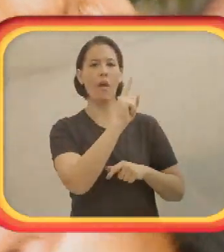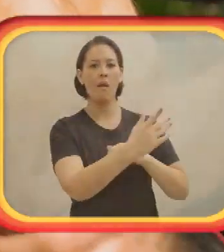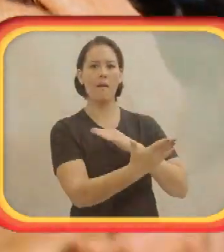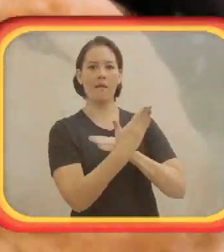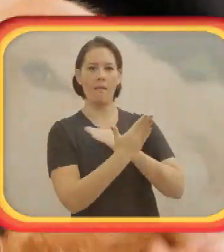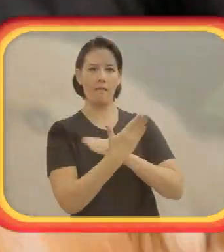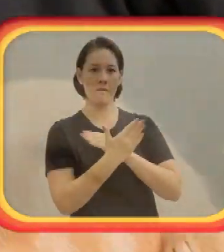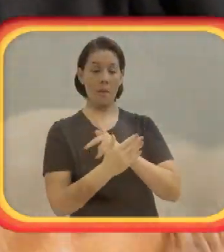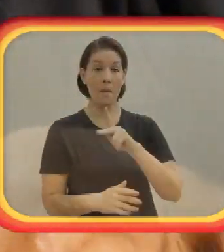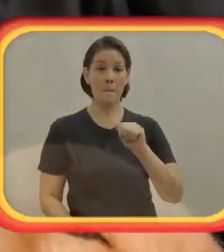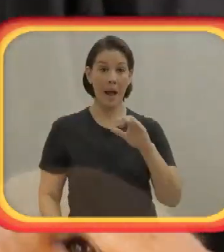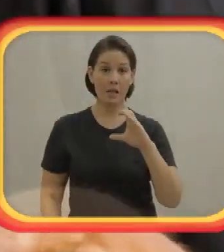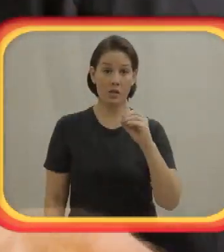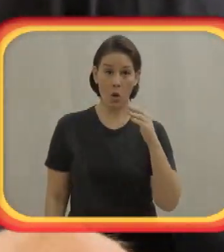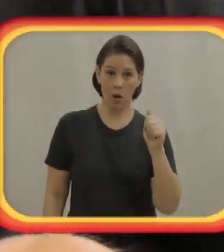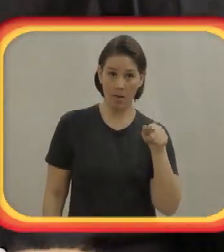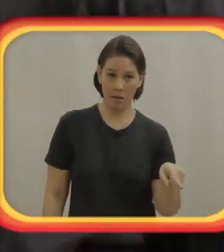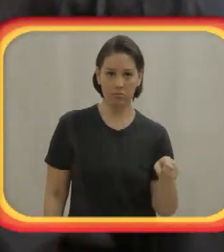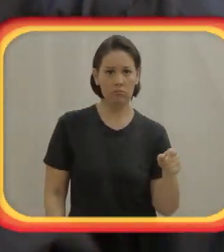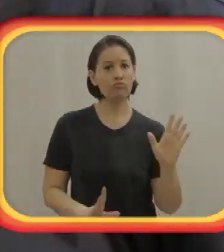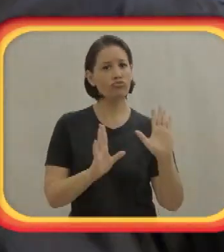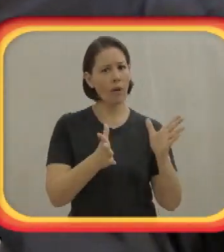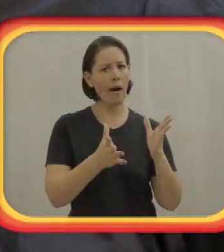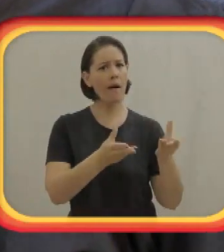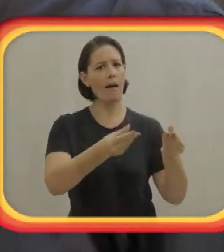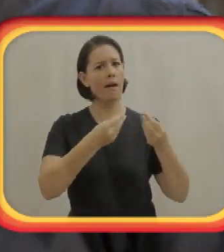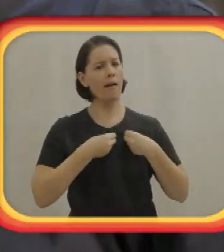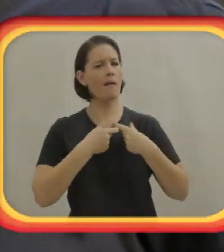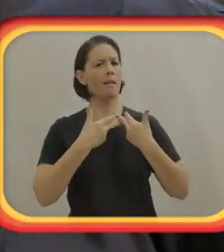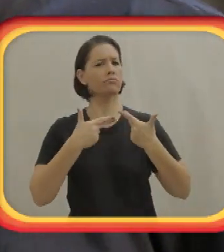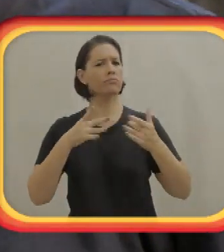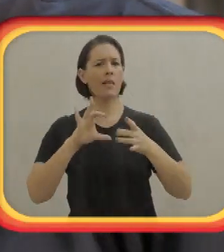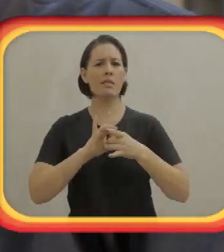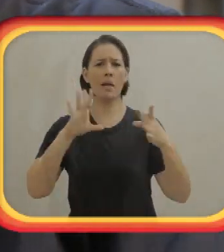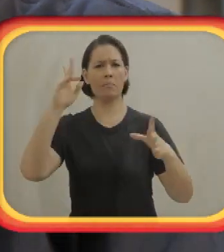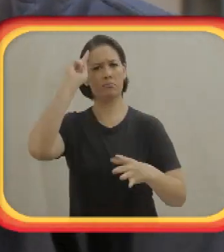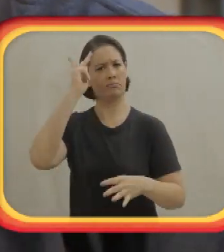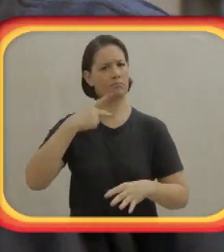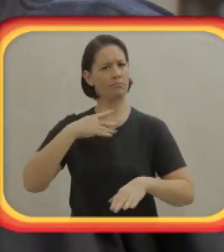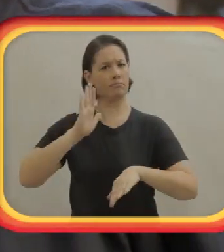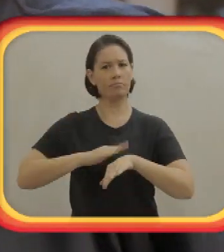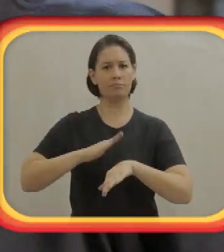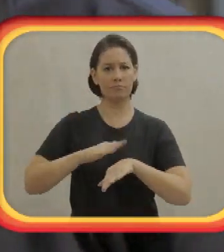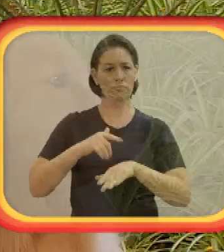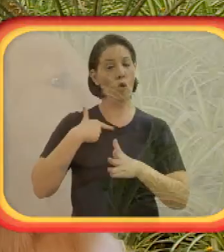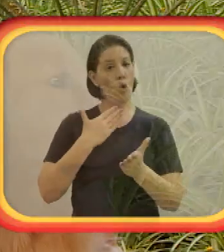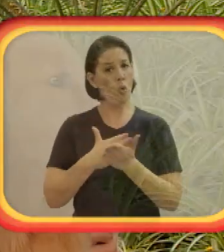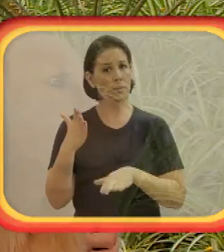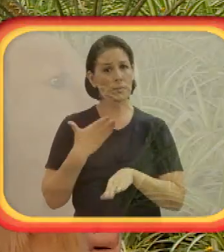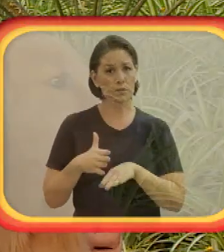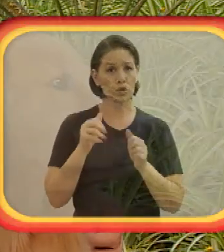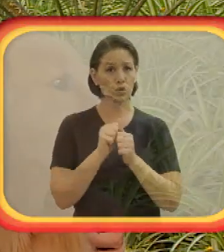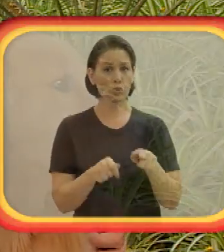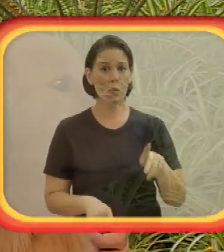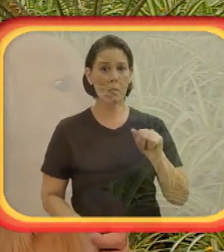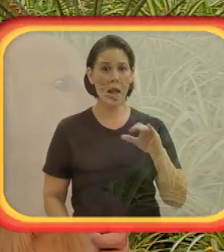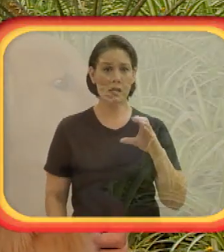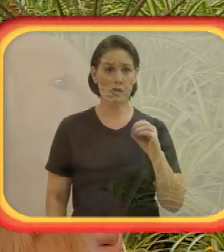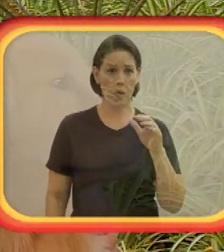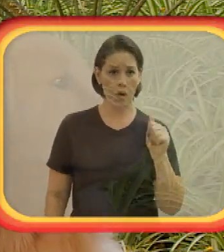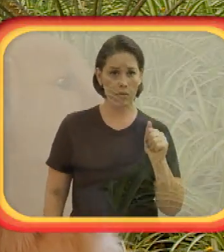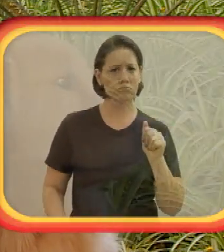E o melhor de tudo é que ele auxilia, né? A Paçoca me trouxe muita independência, assim, né? Autonomia. Quando eu comecei o treinamento